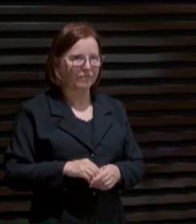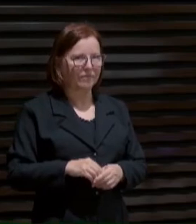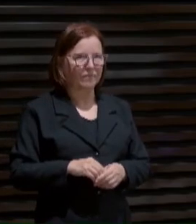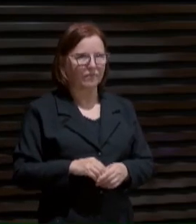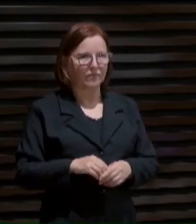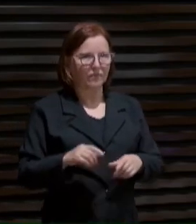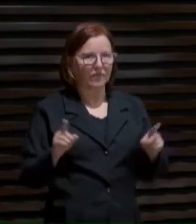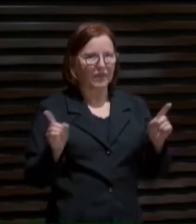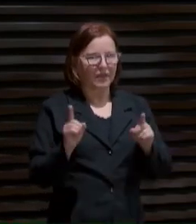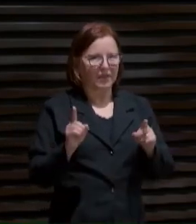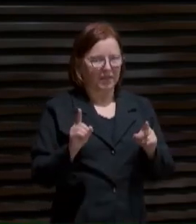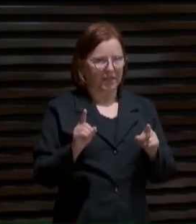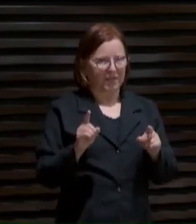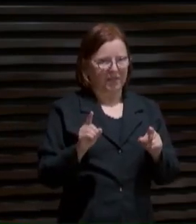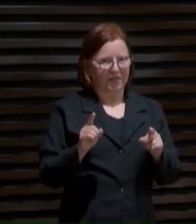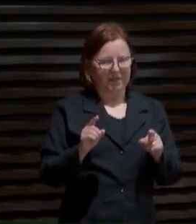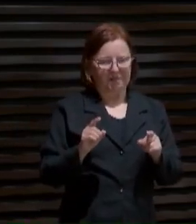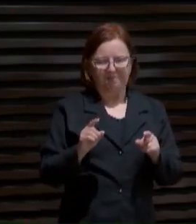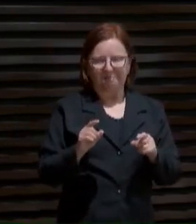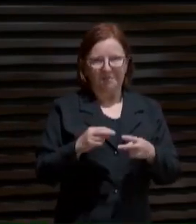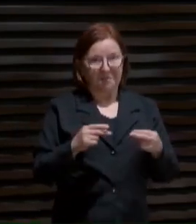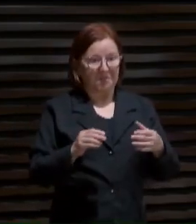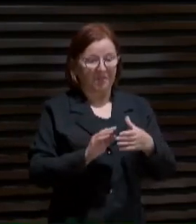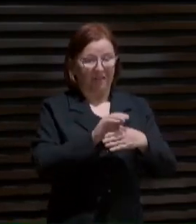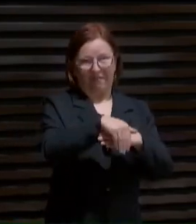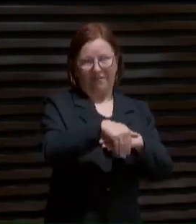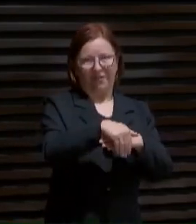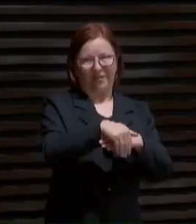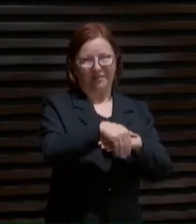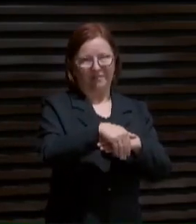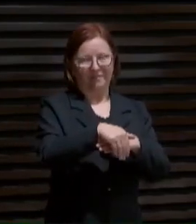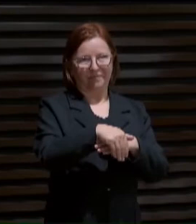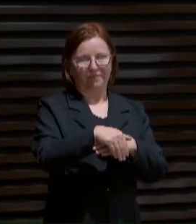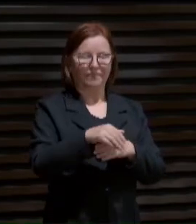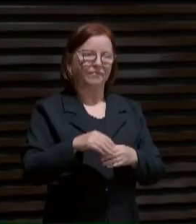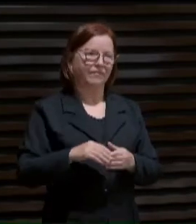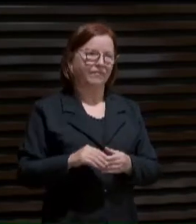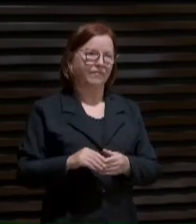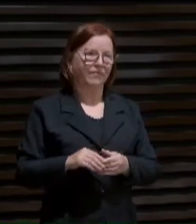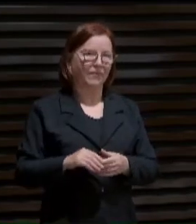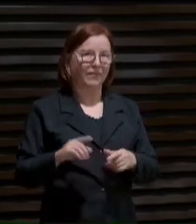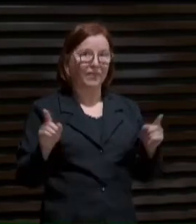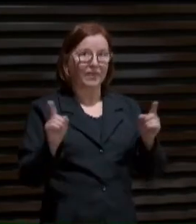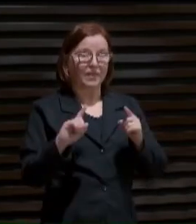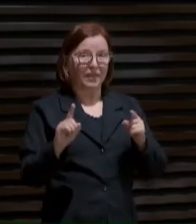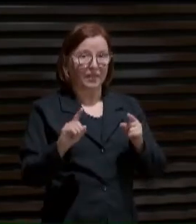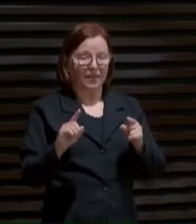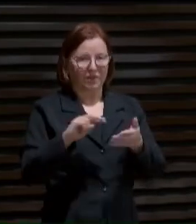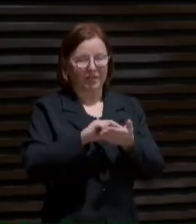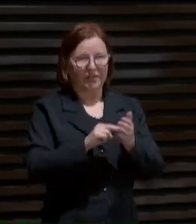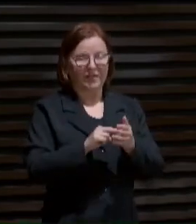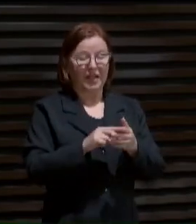é algo exterior não tem a ver com aquilo que eu faço externamente